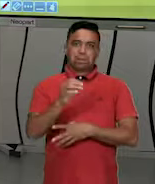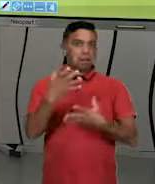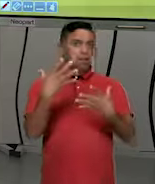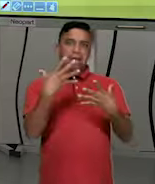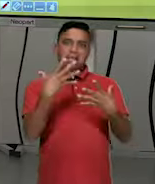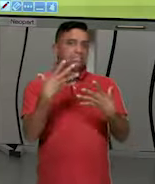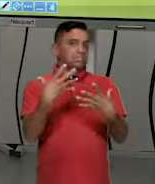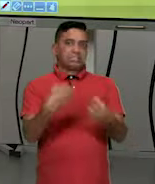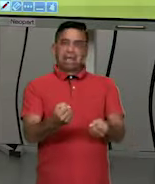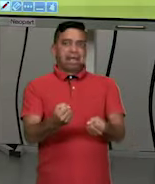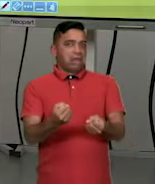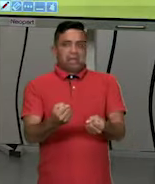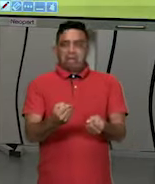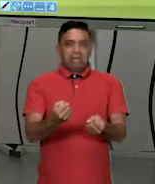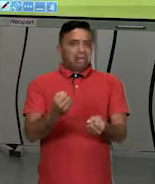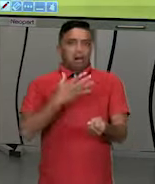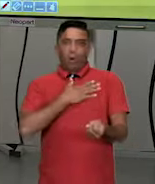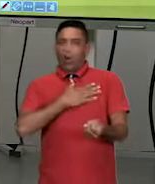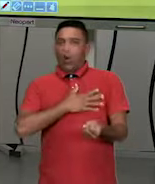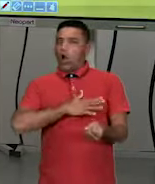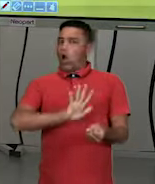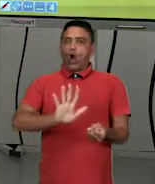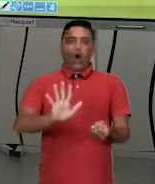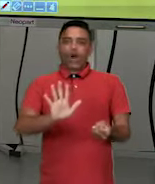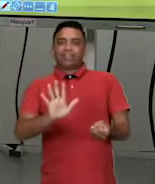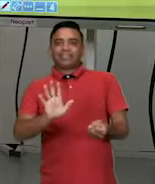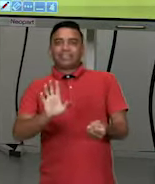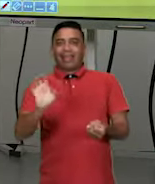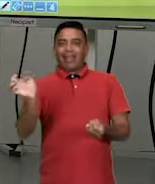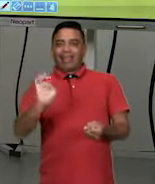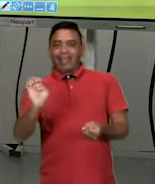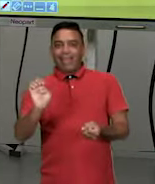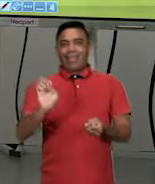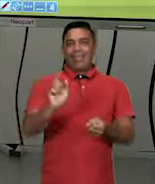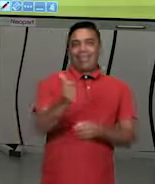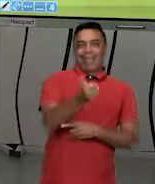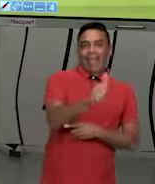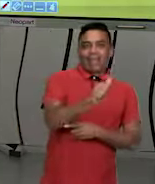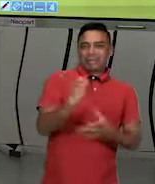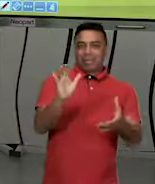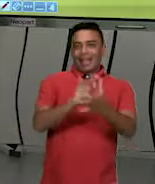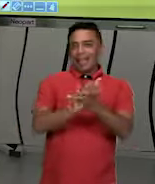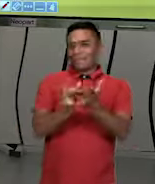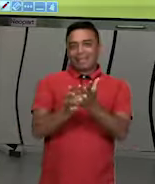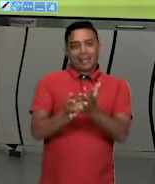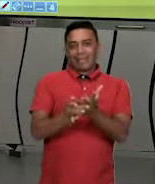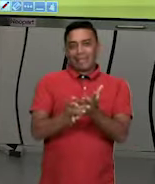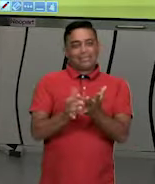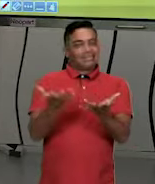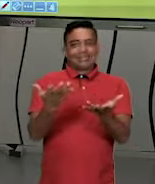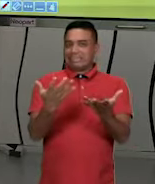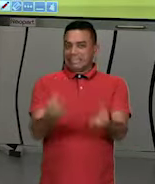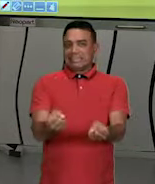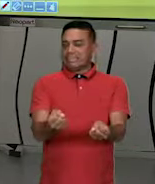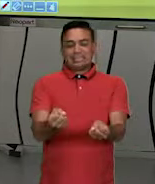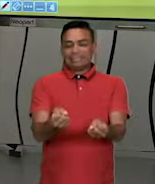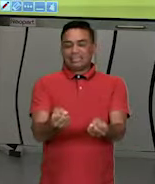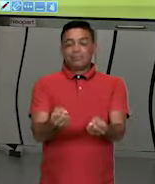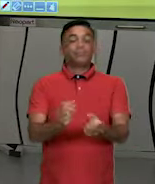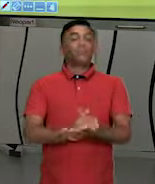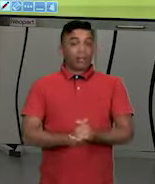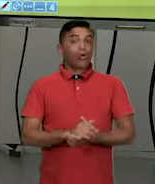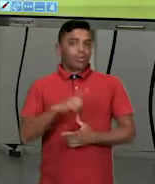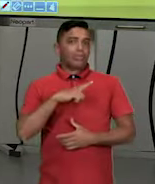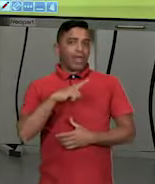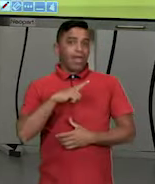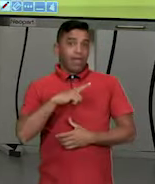adoção homoparental, ante 56% do ano passado. Então, eu tenho dados atuais e dados